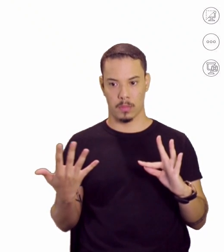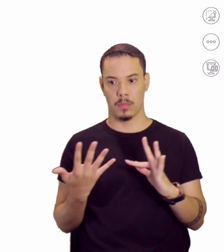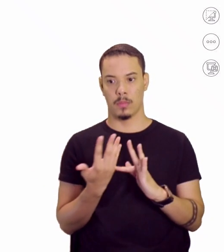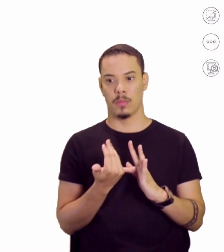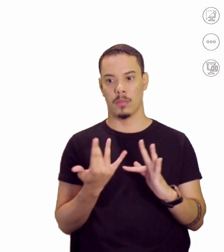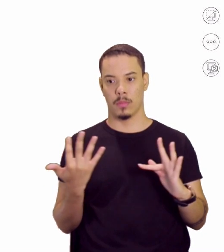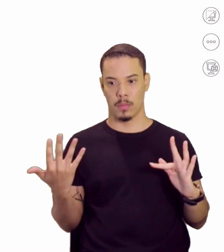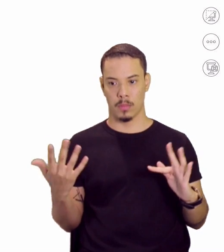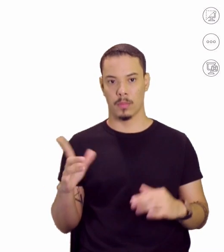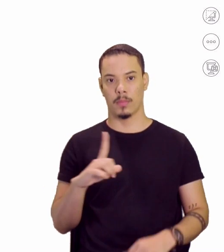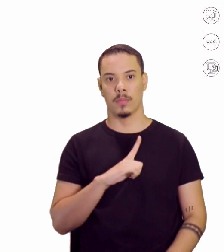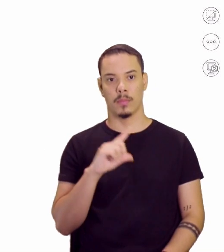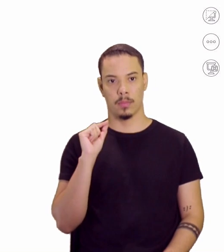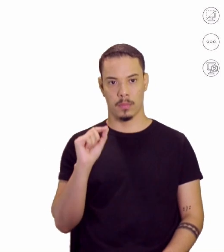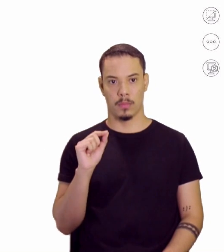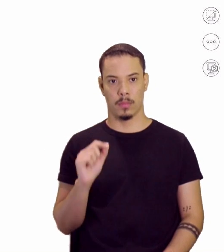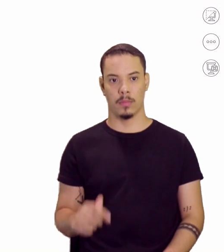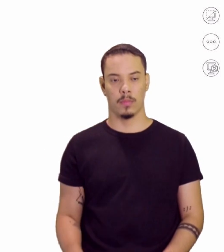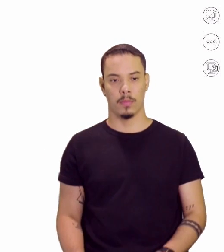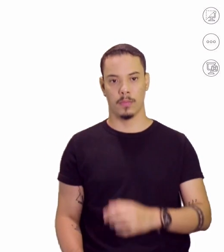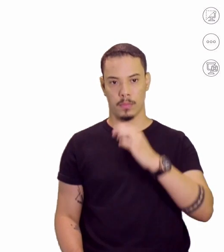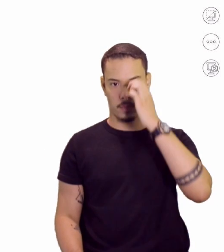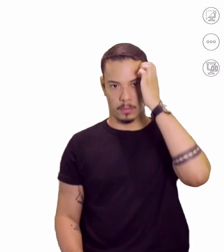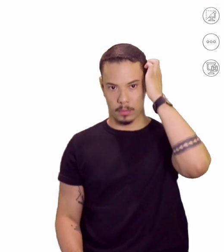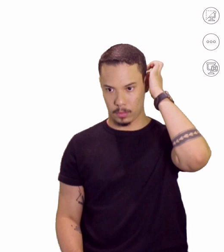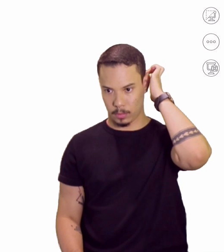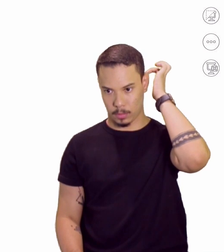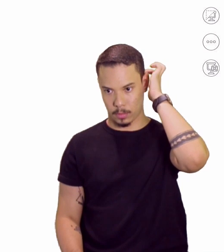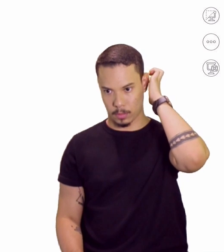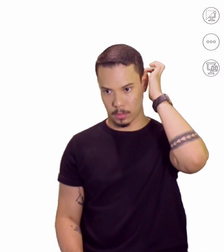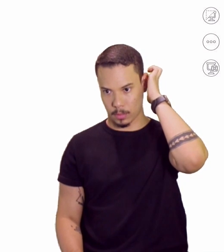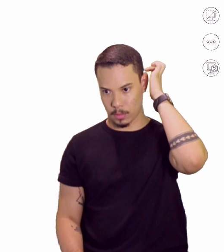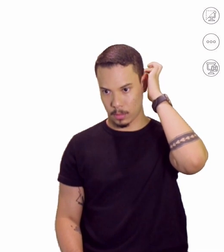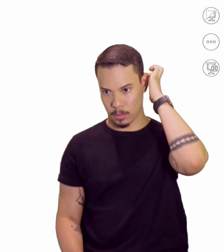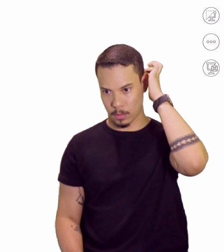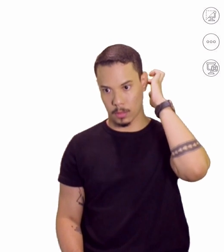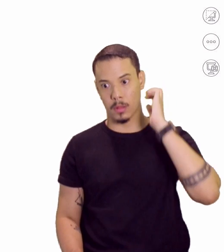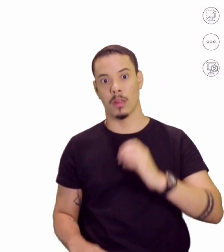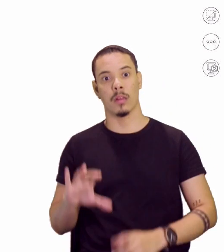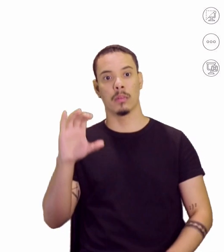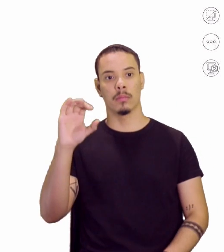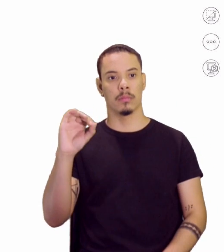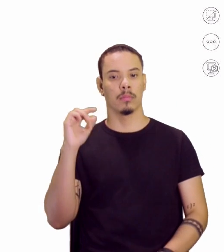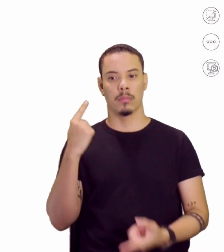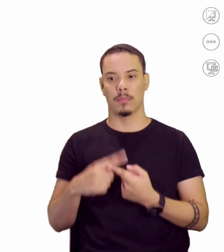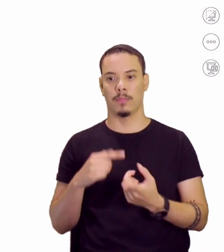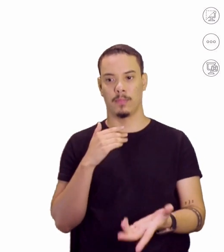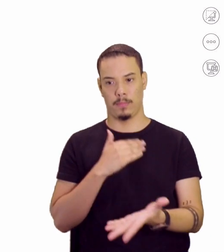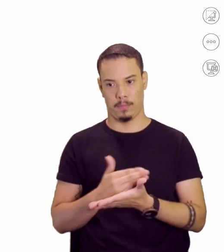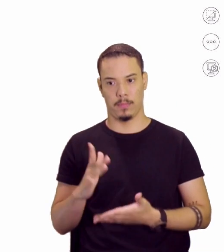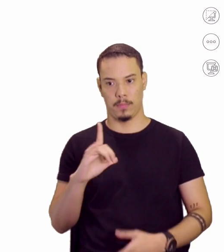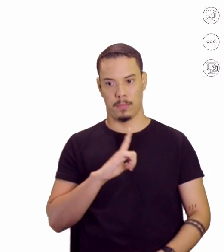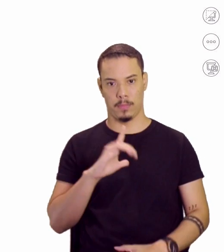seguinte, ó, tá ali, reescrevendo. 0, porque a gente viu que no início estava 0, né? Não estava